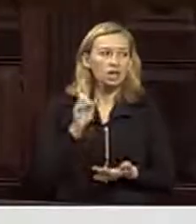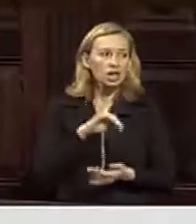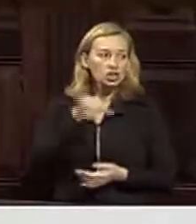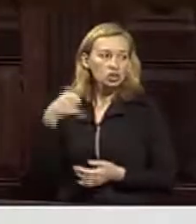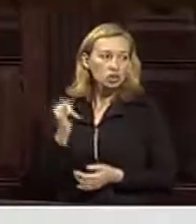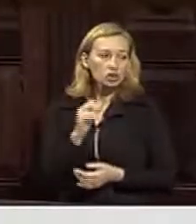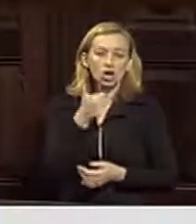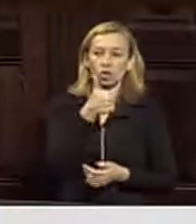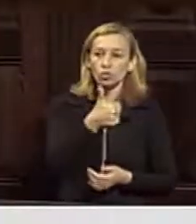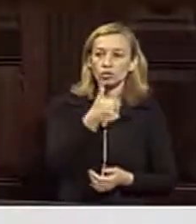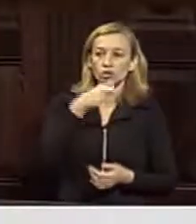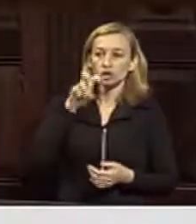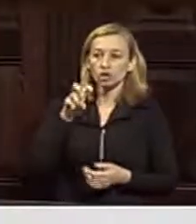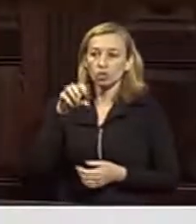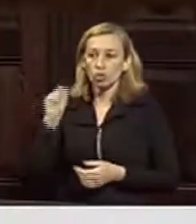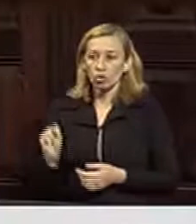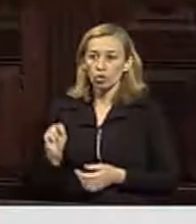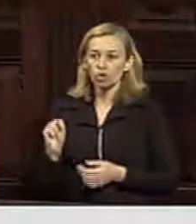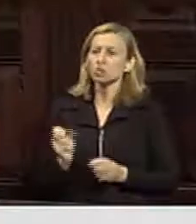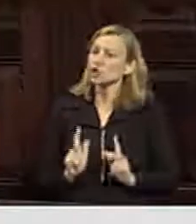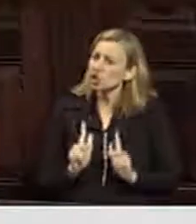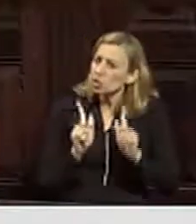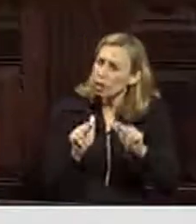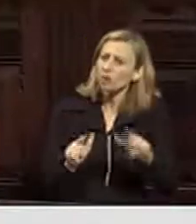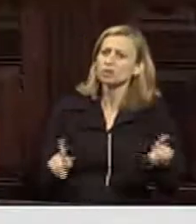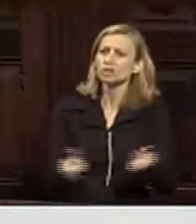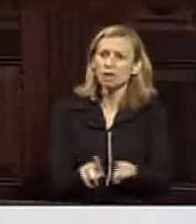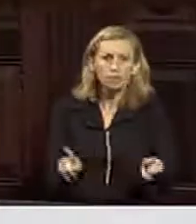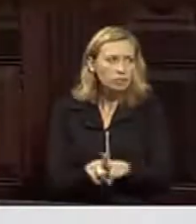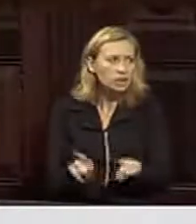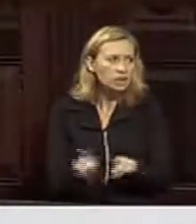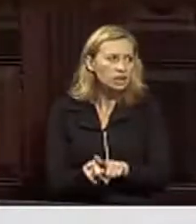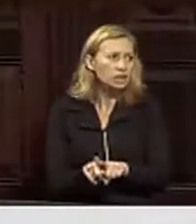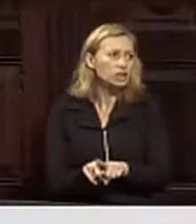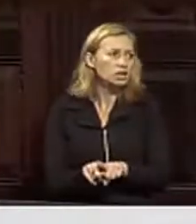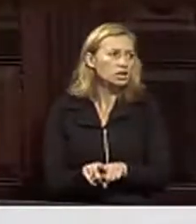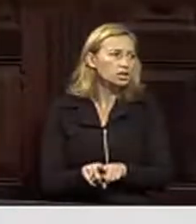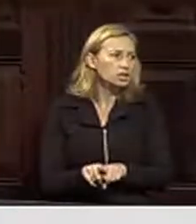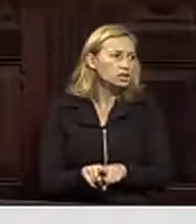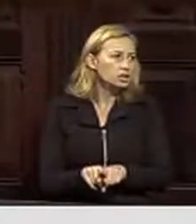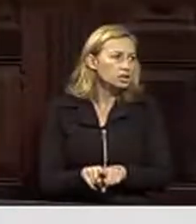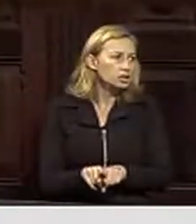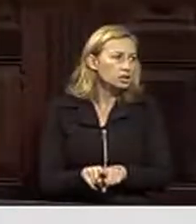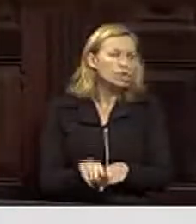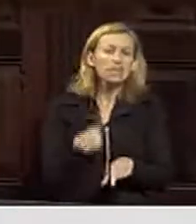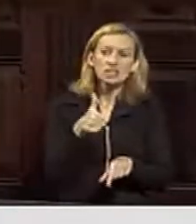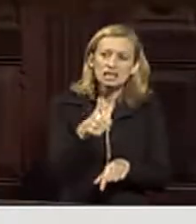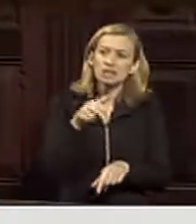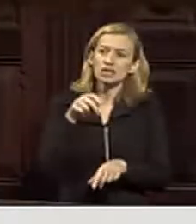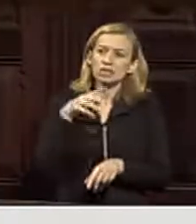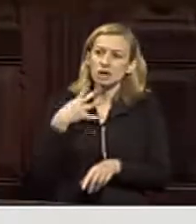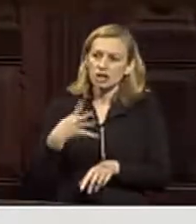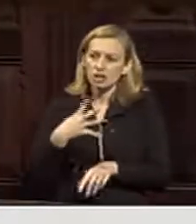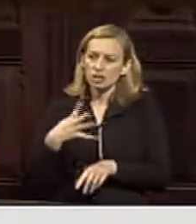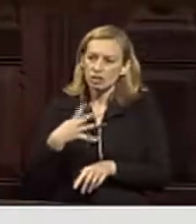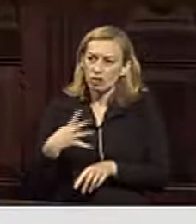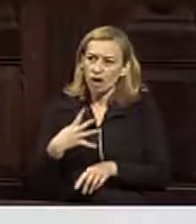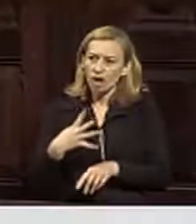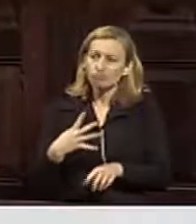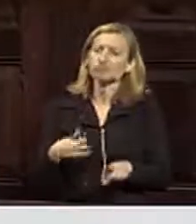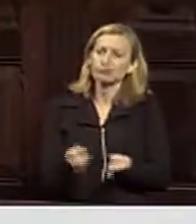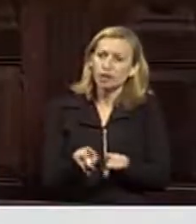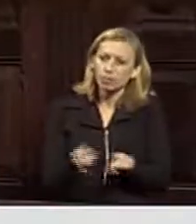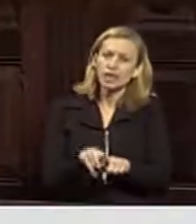Cambuci, encontra-se na mesma situação. A Carmos Duas Barras, 144, importante ali para a